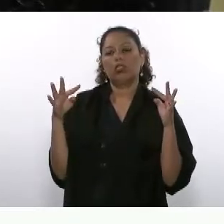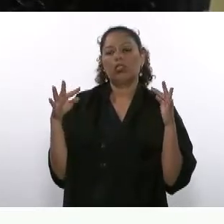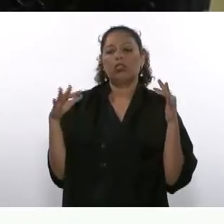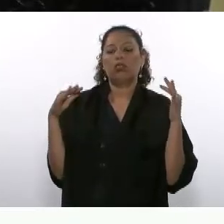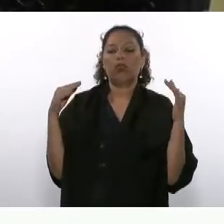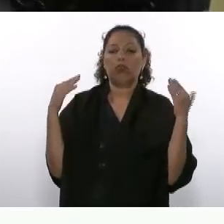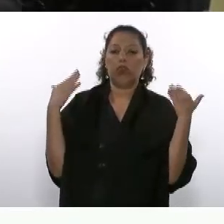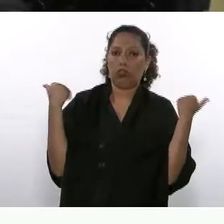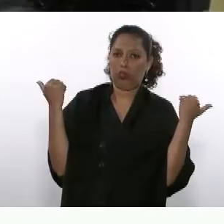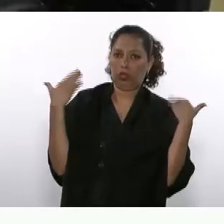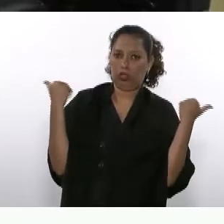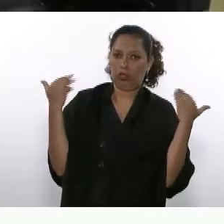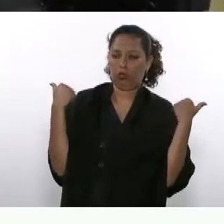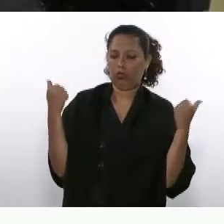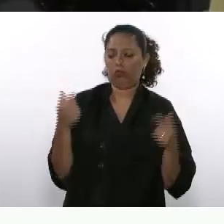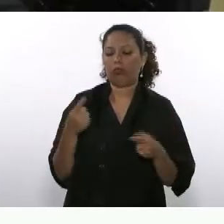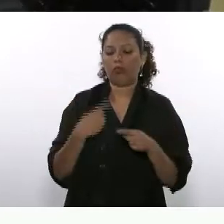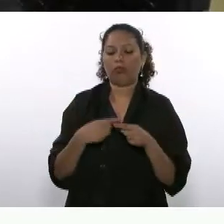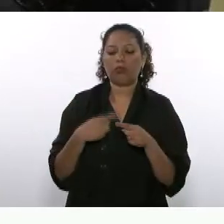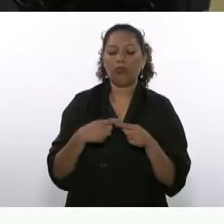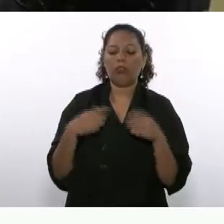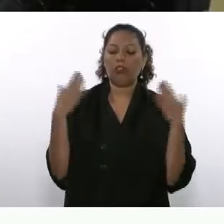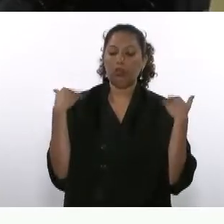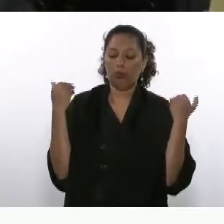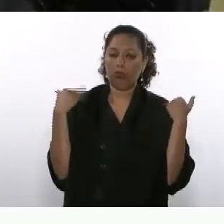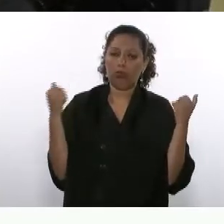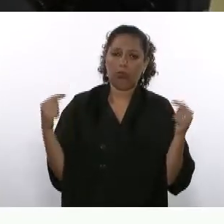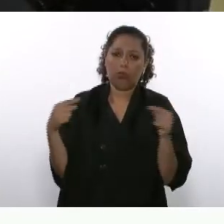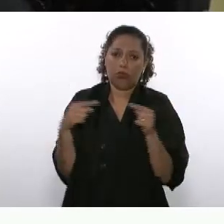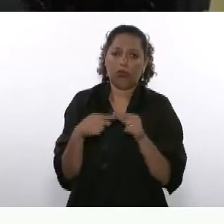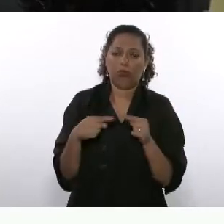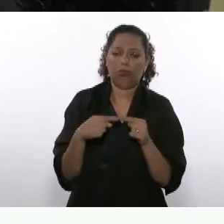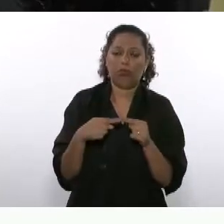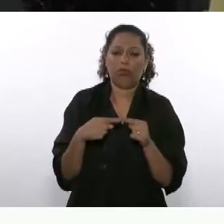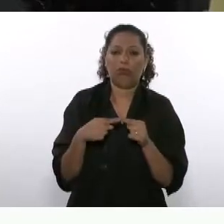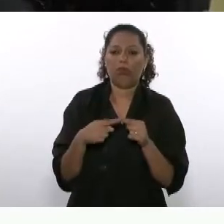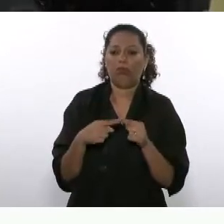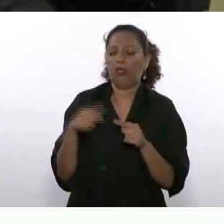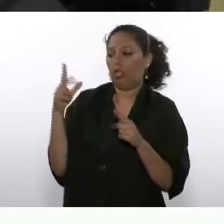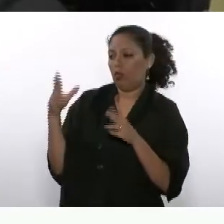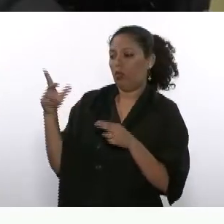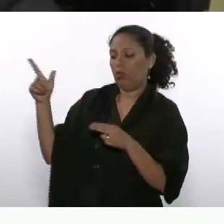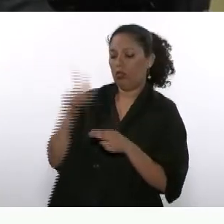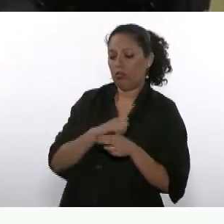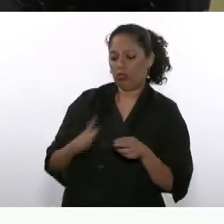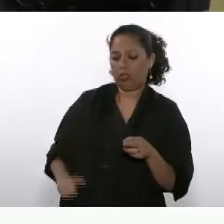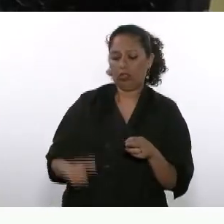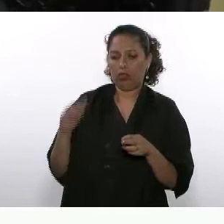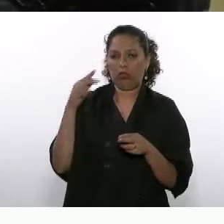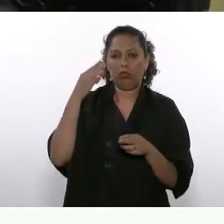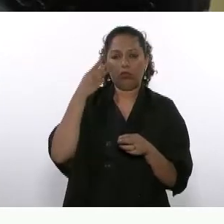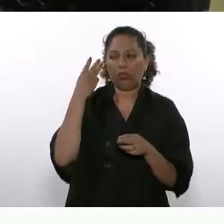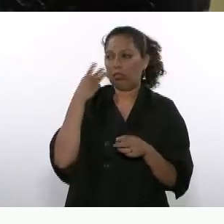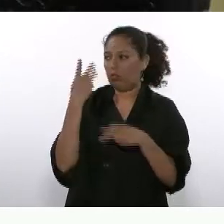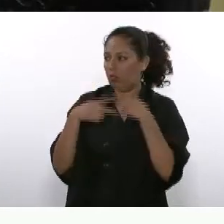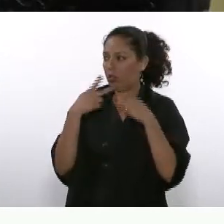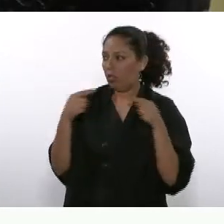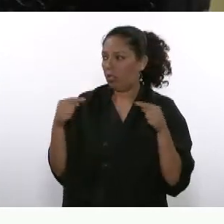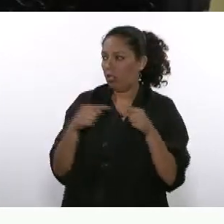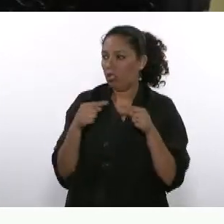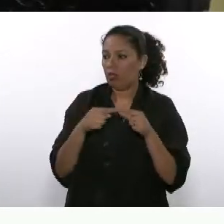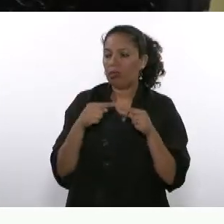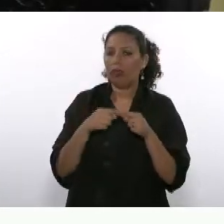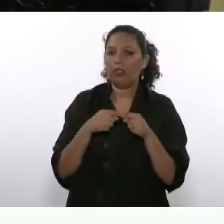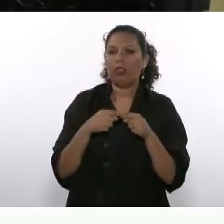e o turismo tende, por óbvio, a ser, como bem gosta de dizer o governador, o futuro